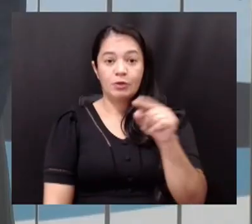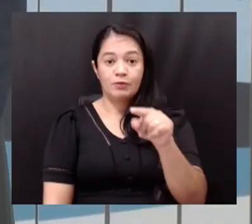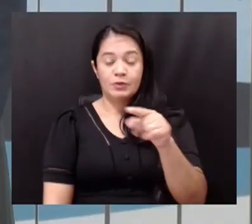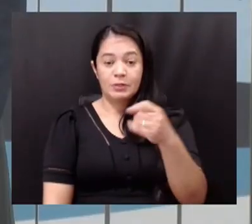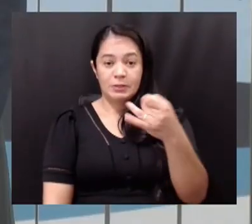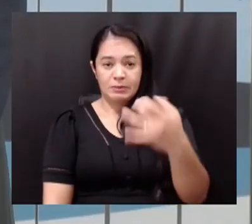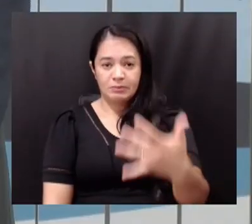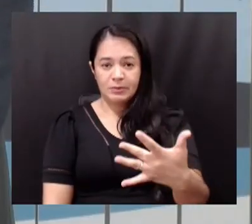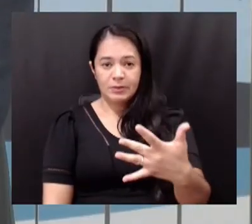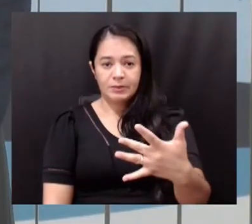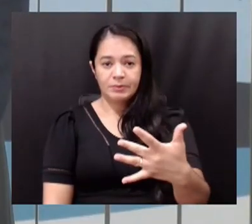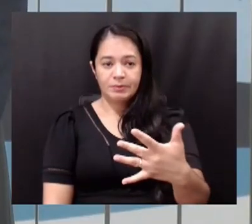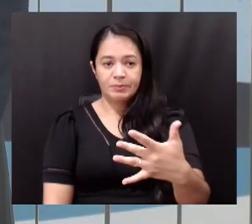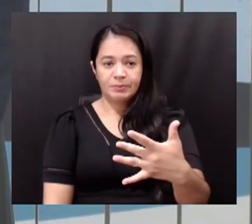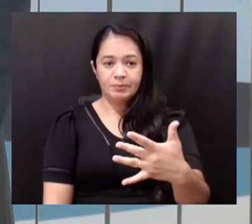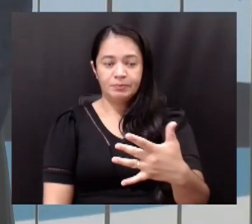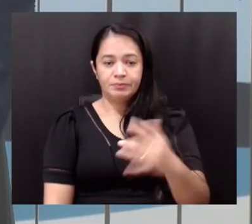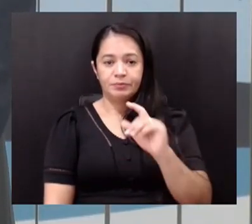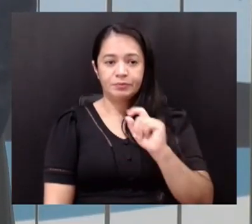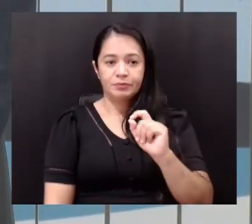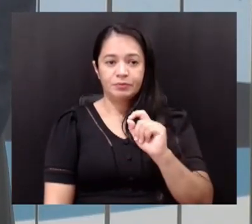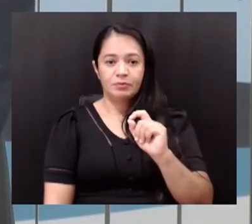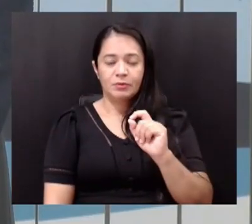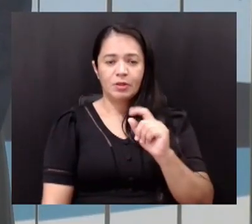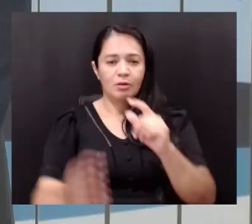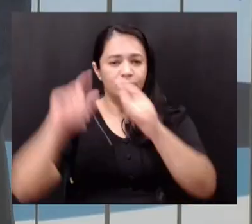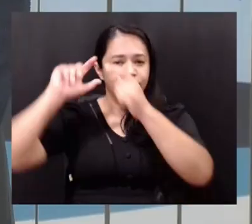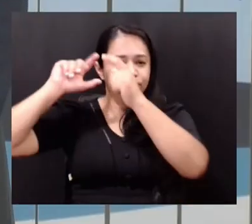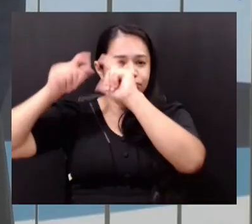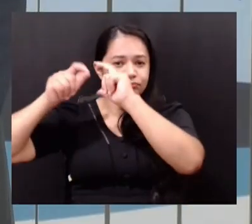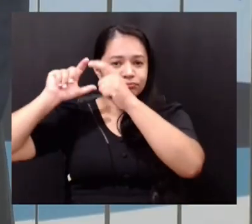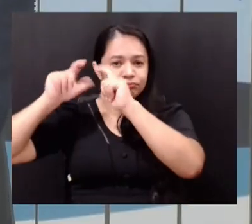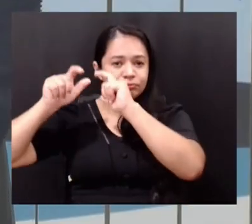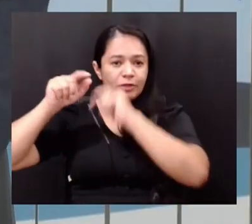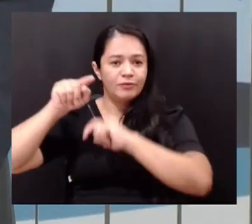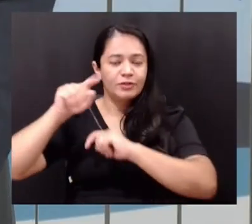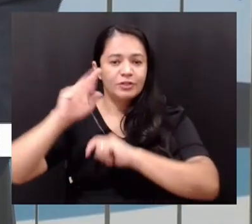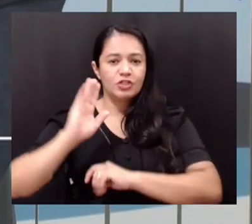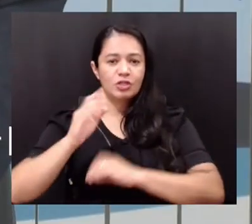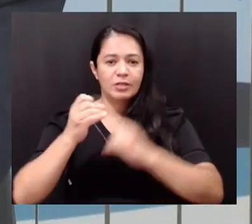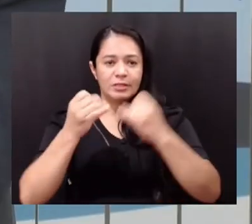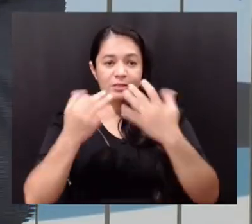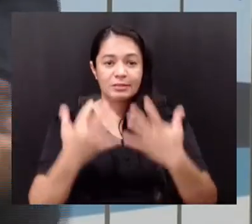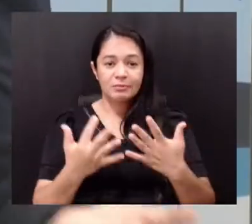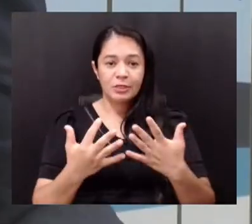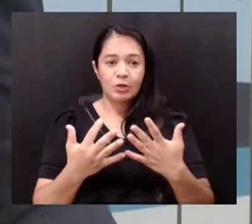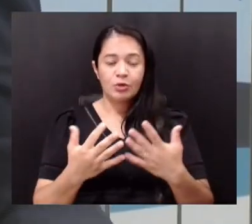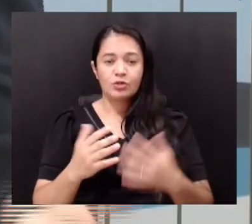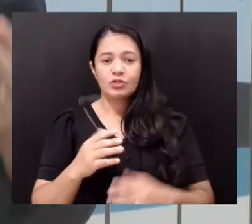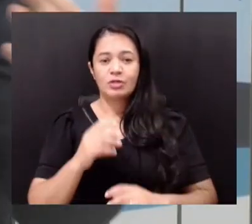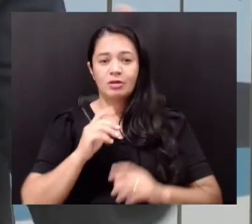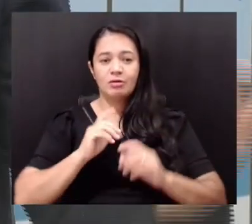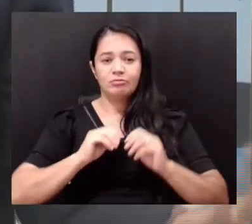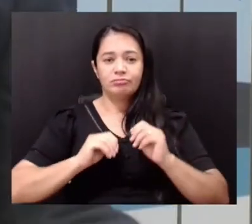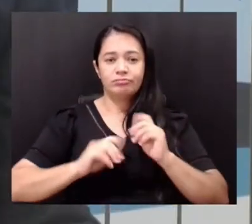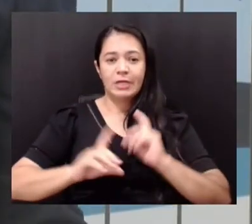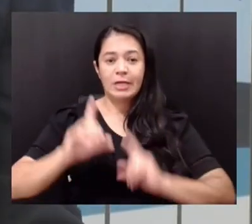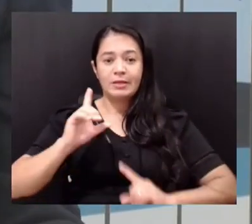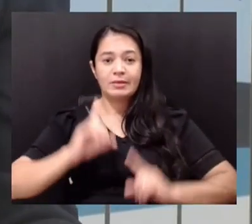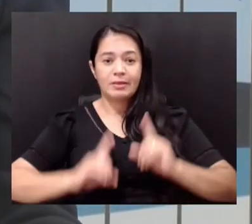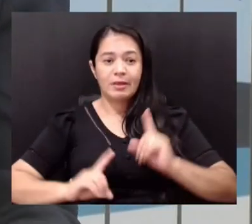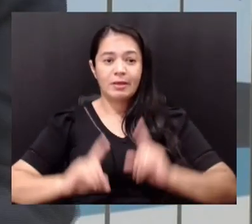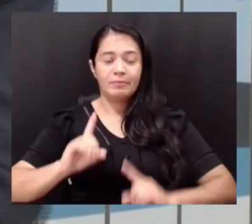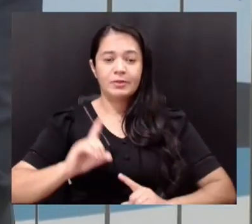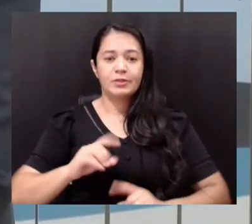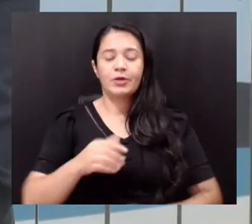né, de transtorno mental, e você citou aqui a depressão. A gente poderia, por exemplo, citar o Brasil como o país